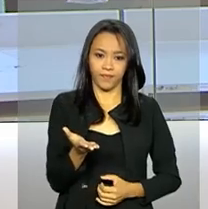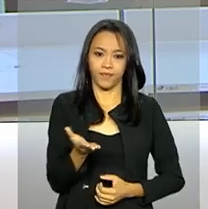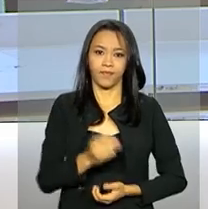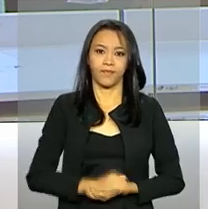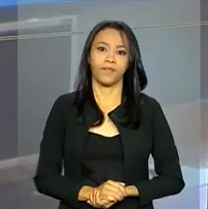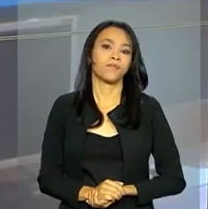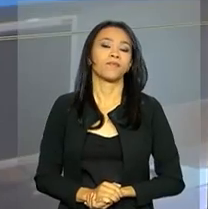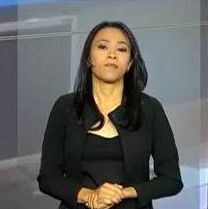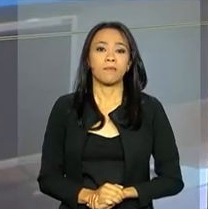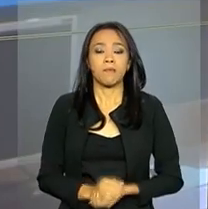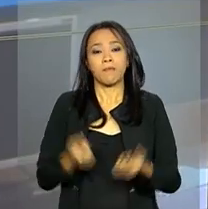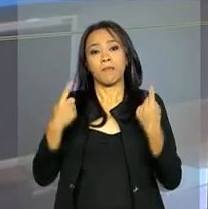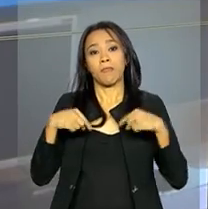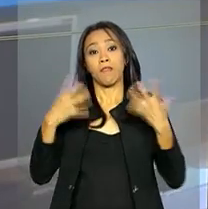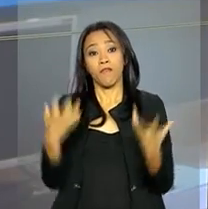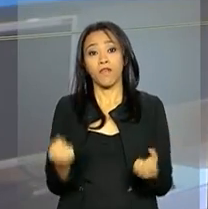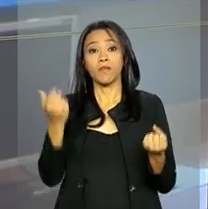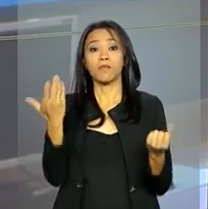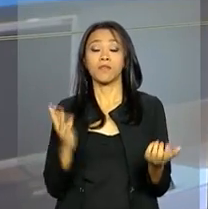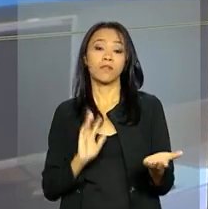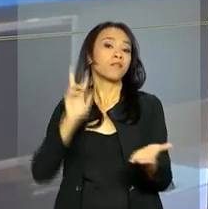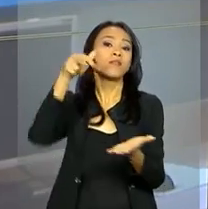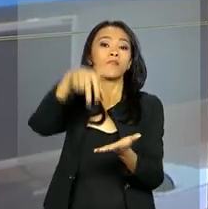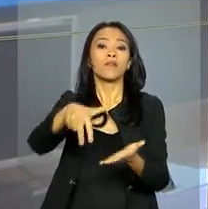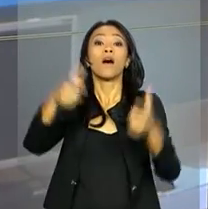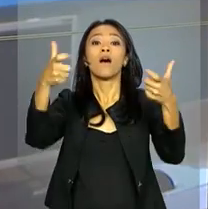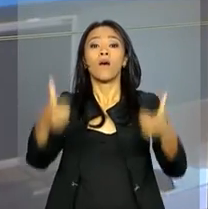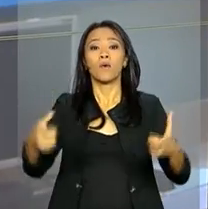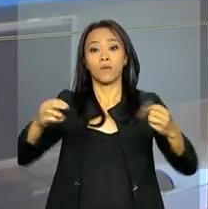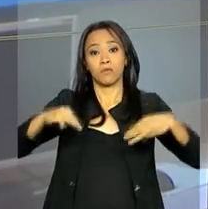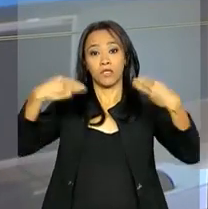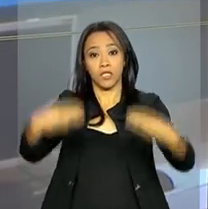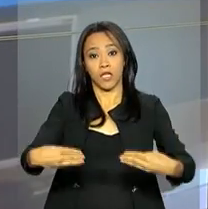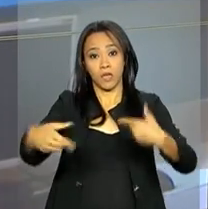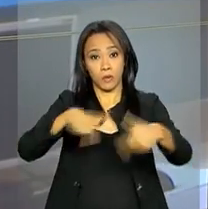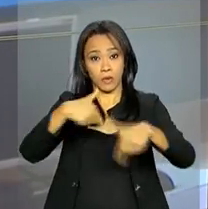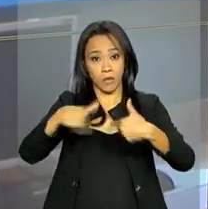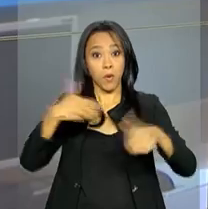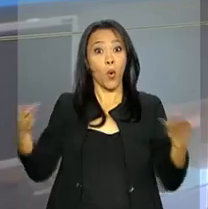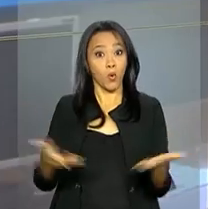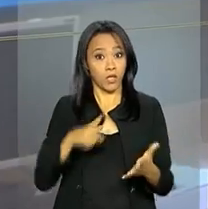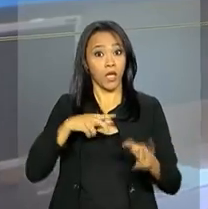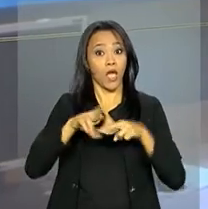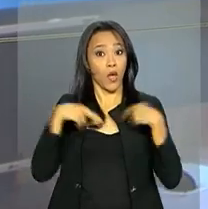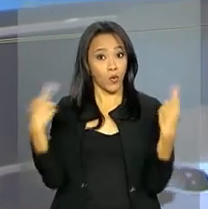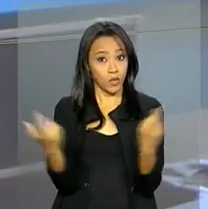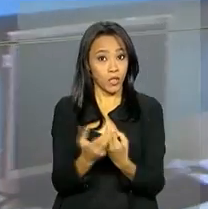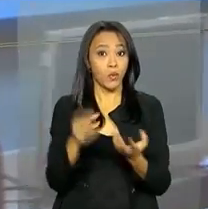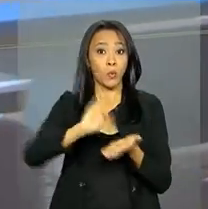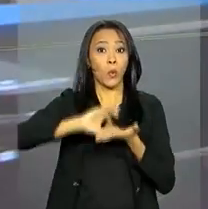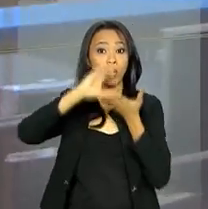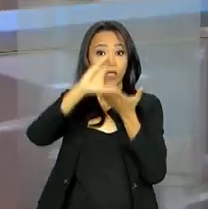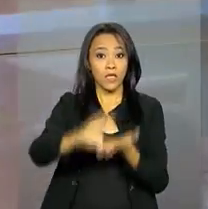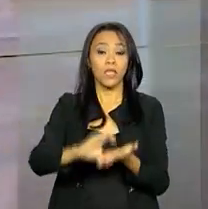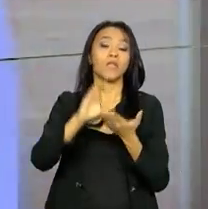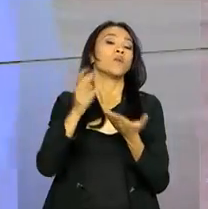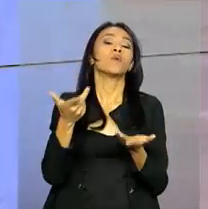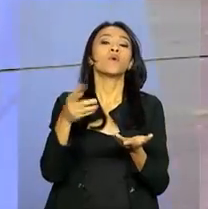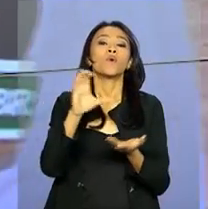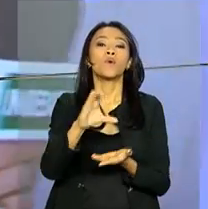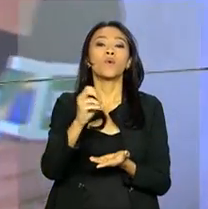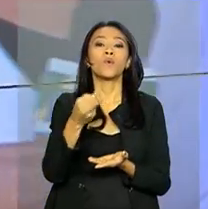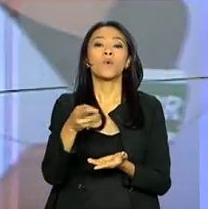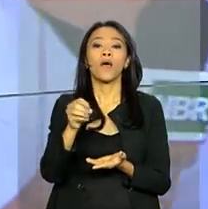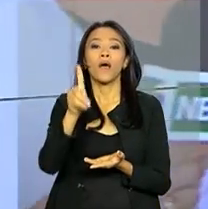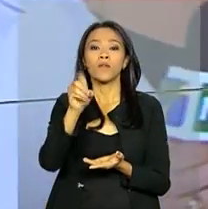siteprouni.mec.gov.br. E vamos agora ao Ministério do Trabalho, porque hoje tem reunião do Conselho Curador do FGTS. Mara Kenup está lá e